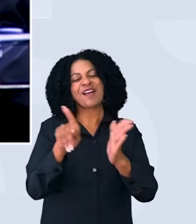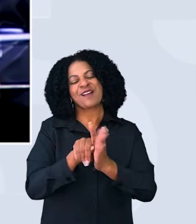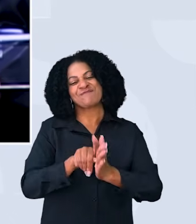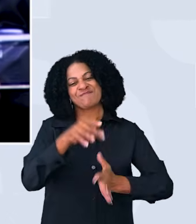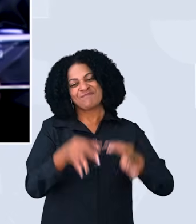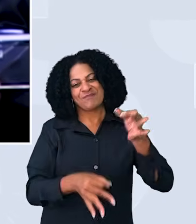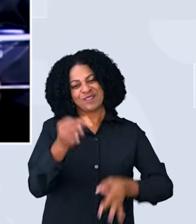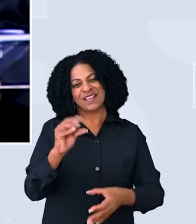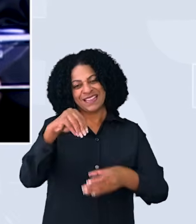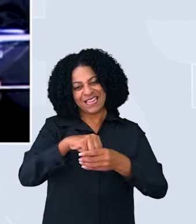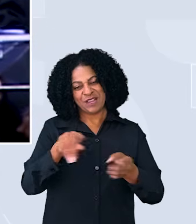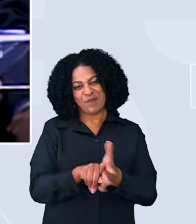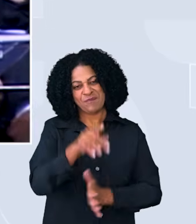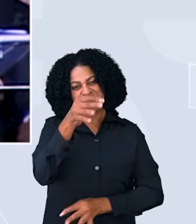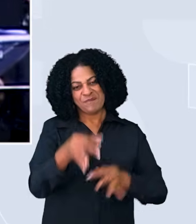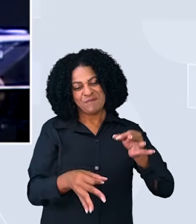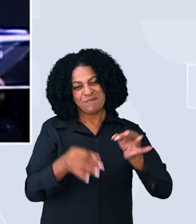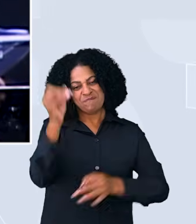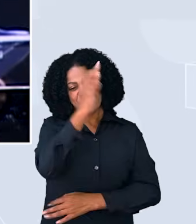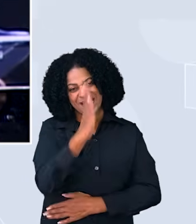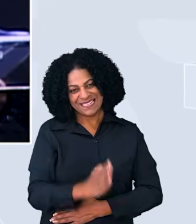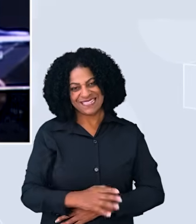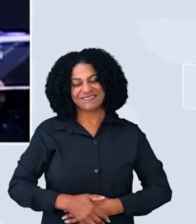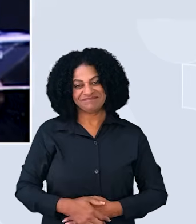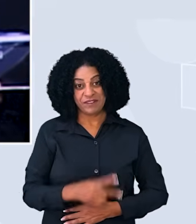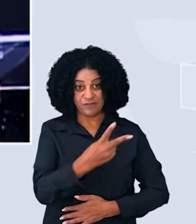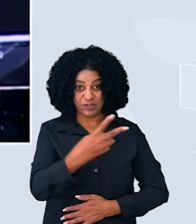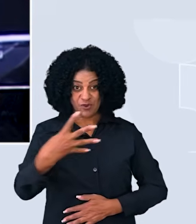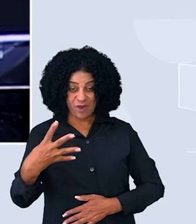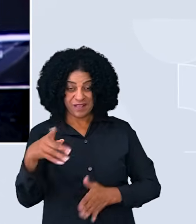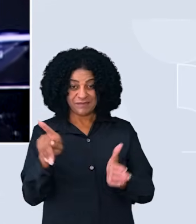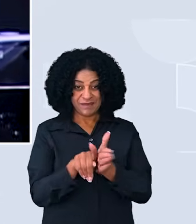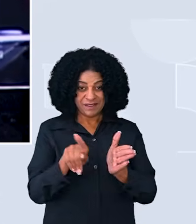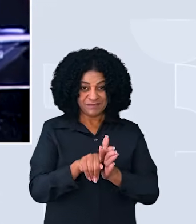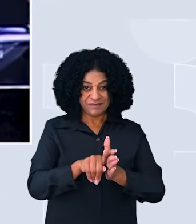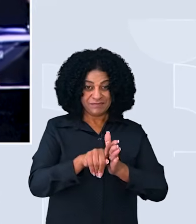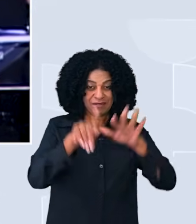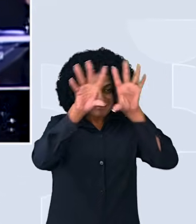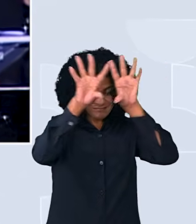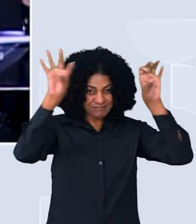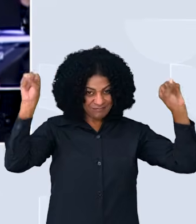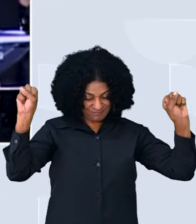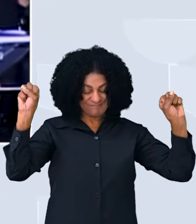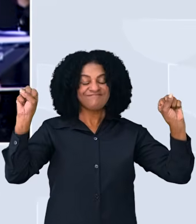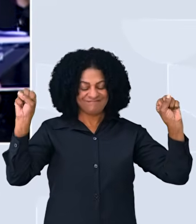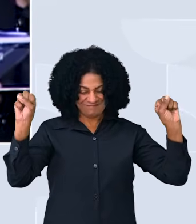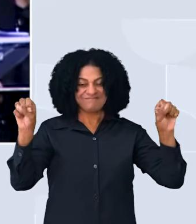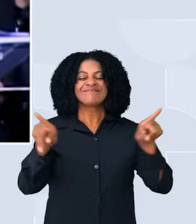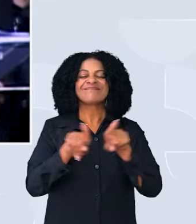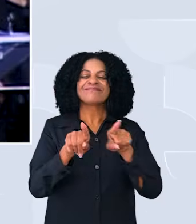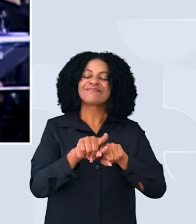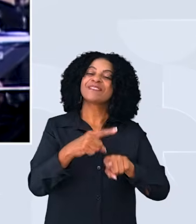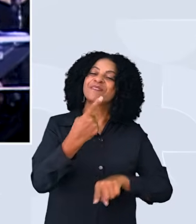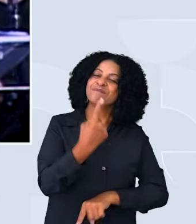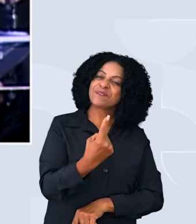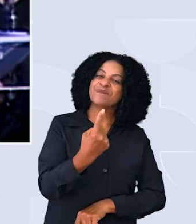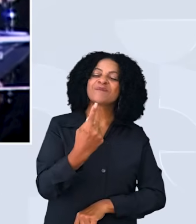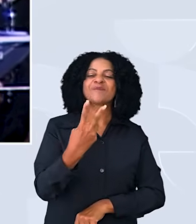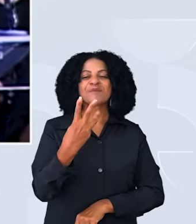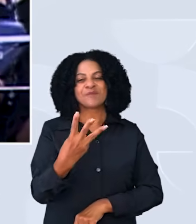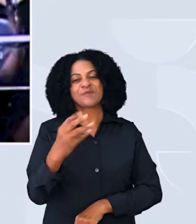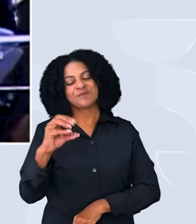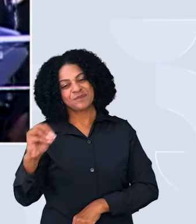Brasil. De seus 24 tribunais regionais de trabalho e de suas